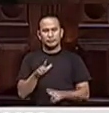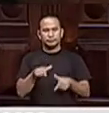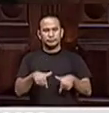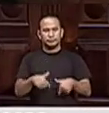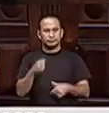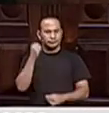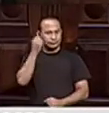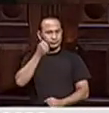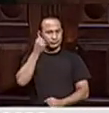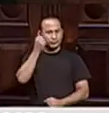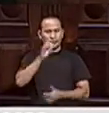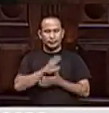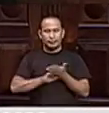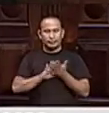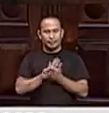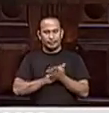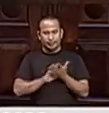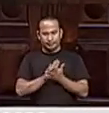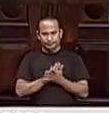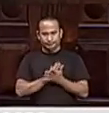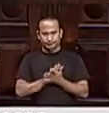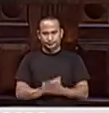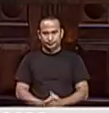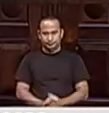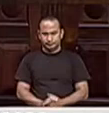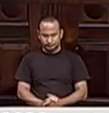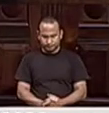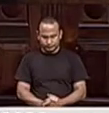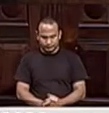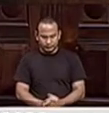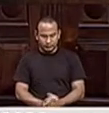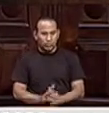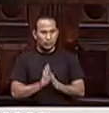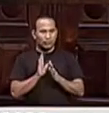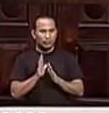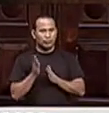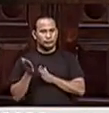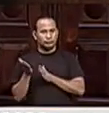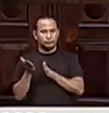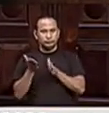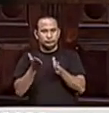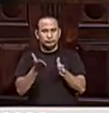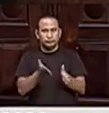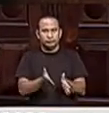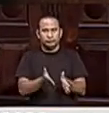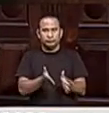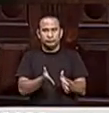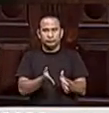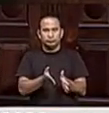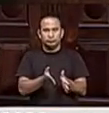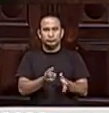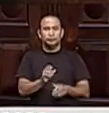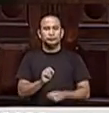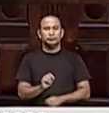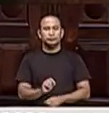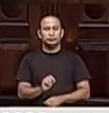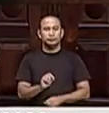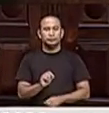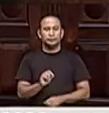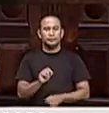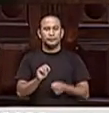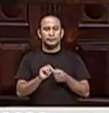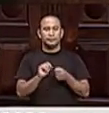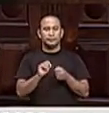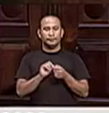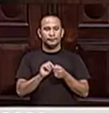Senado nenhuma reação. Mas chegamos, e aí é o que traz